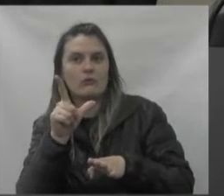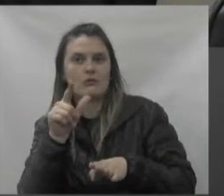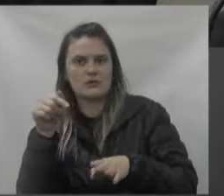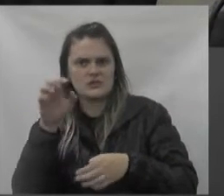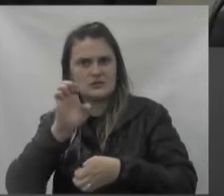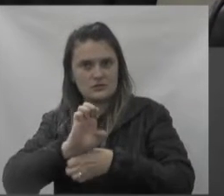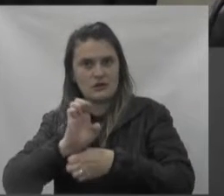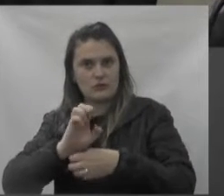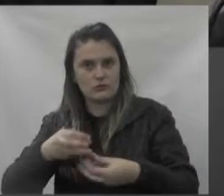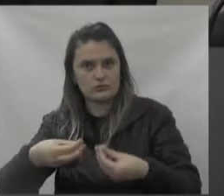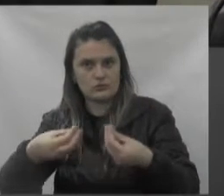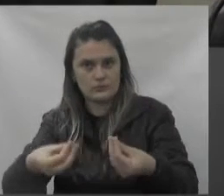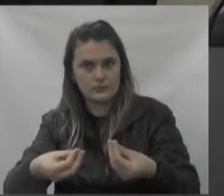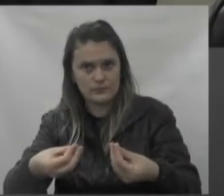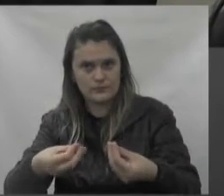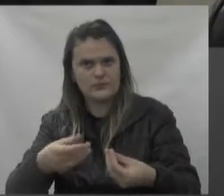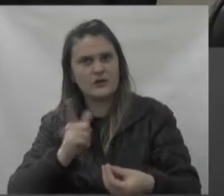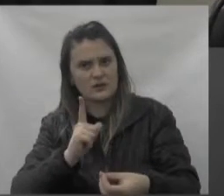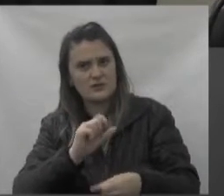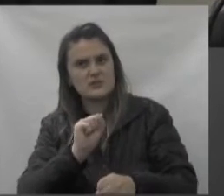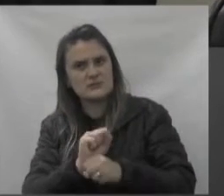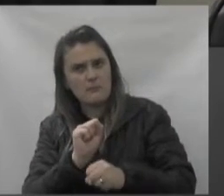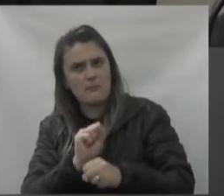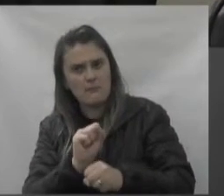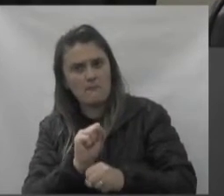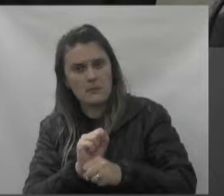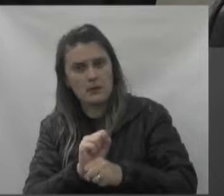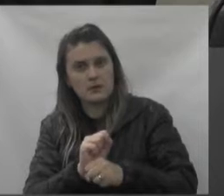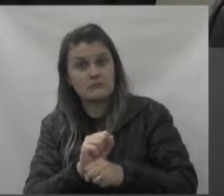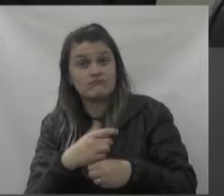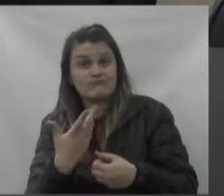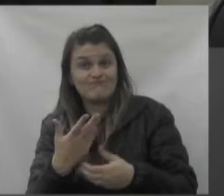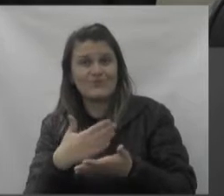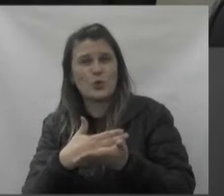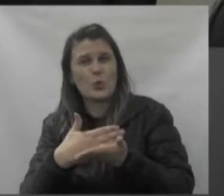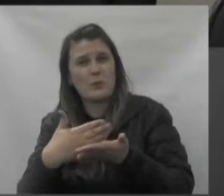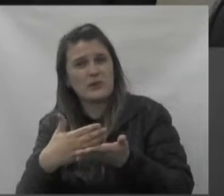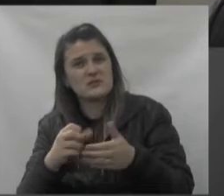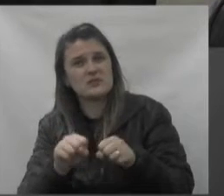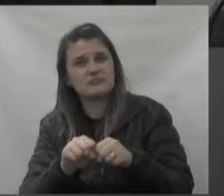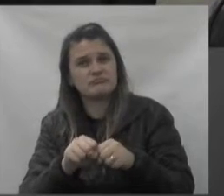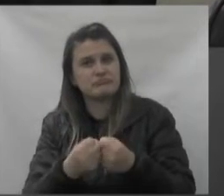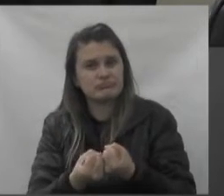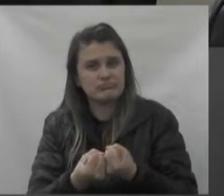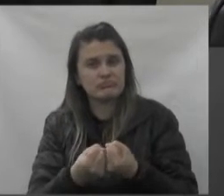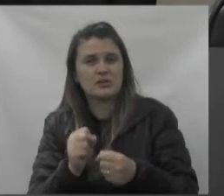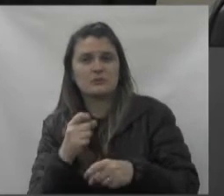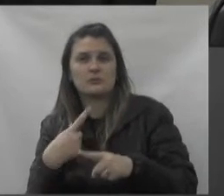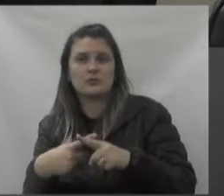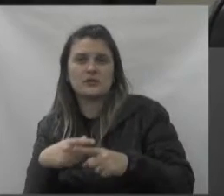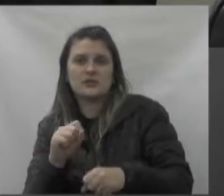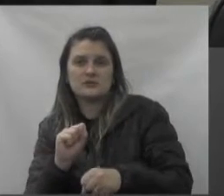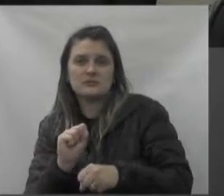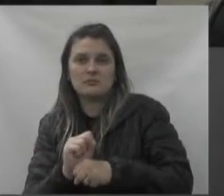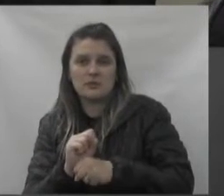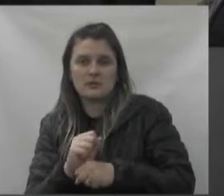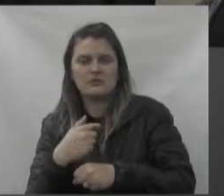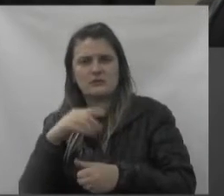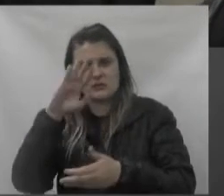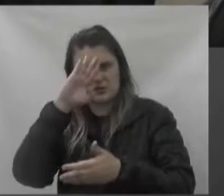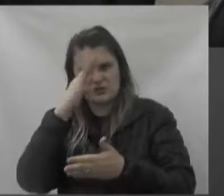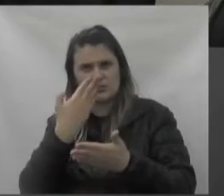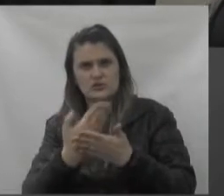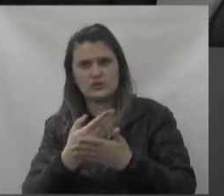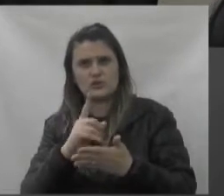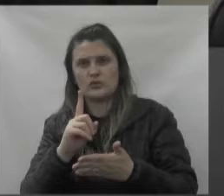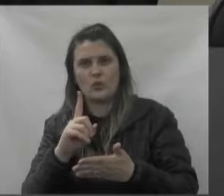Estado, estão ali esperando serem instaladas, daqui a pouco elas começam a estragar ali paradas. Eu acredito que não